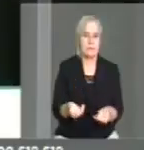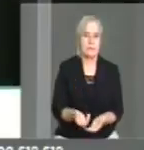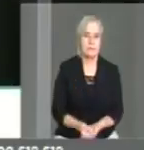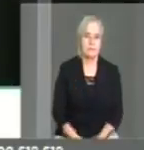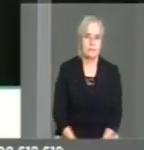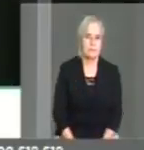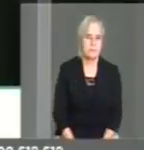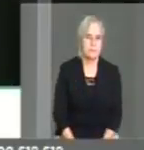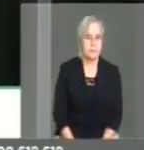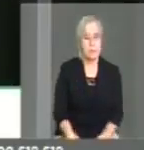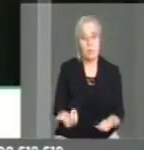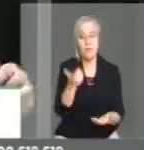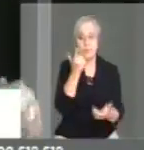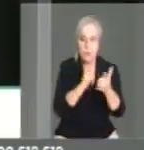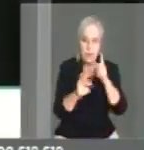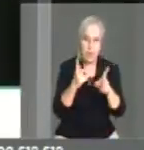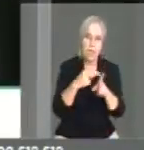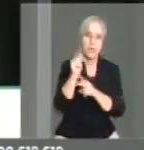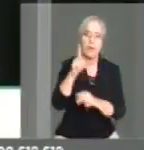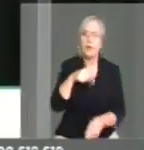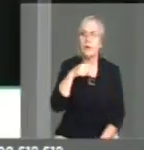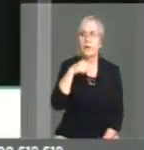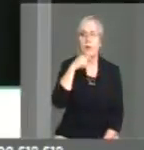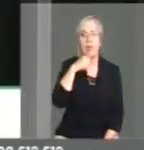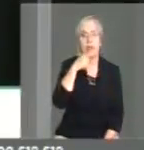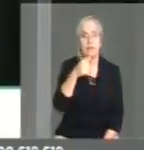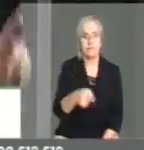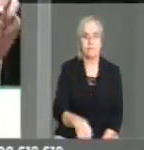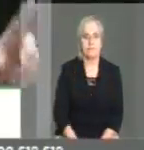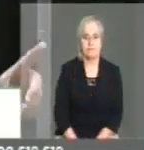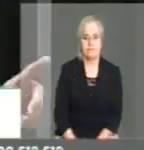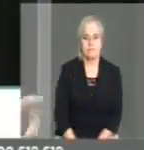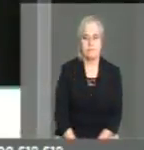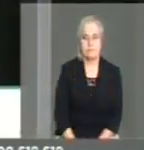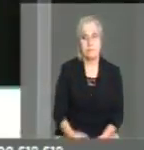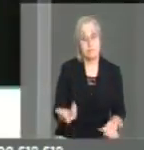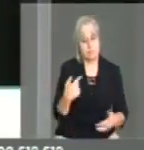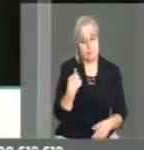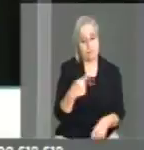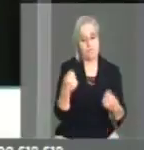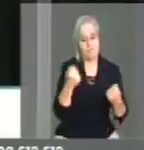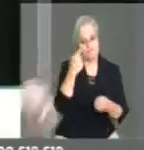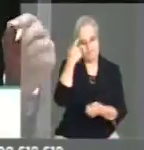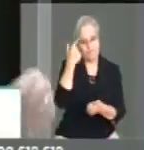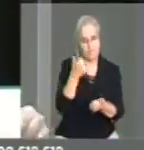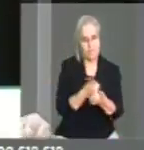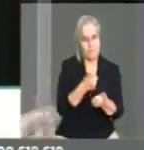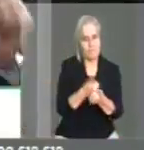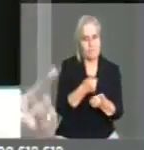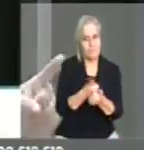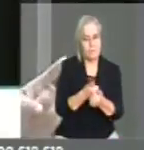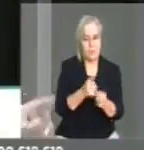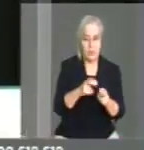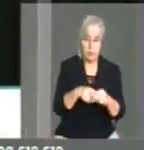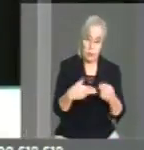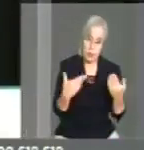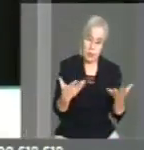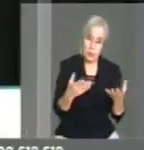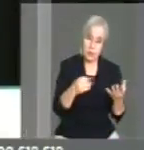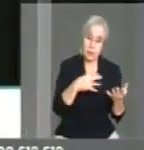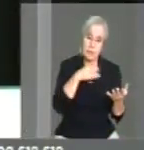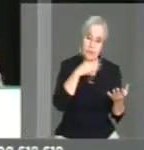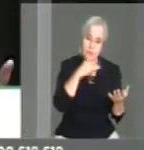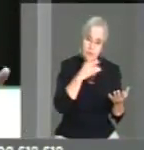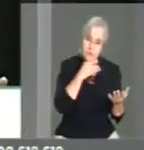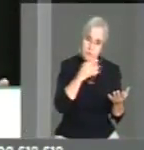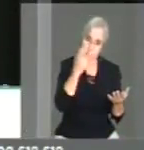Isso é um assunto para eu voltar aqui nessa tribuna em breve, para que a gente possa refletir, porque isso é muito grave no nosso